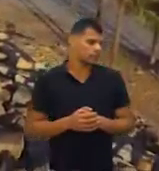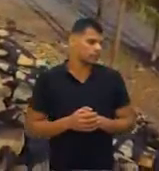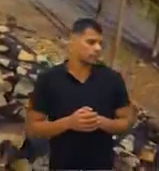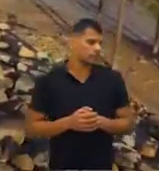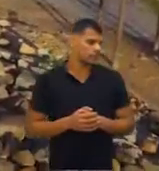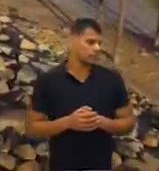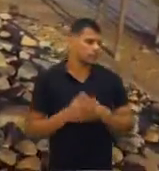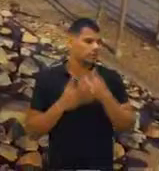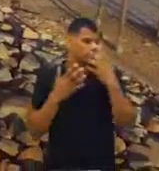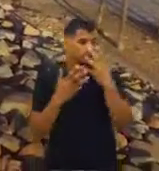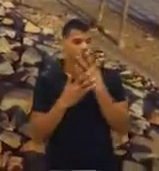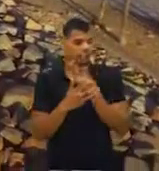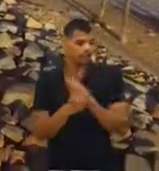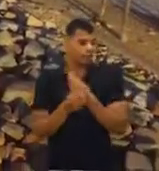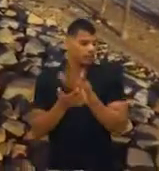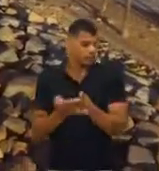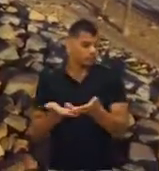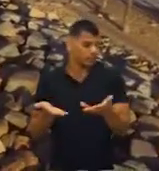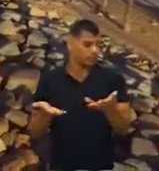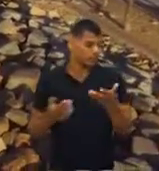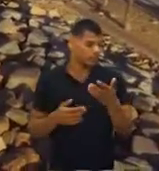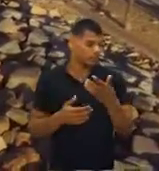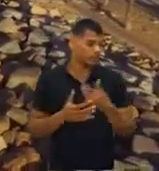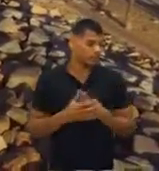no mar.